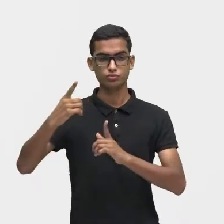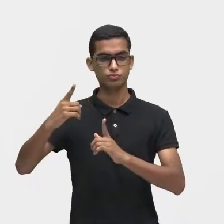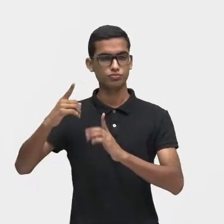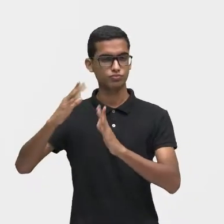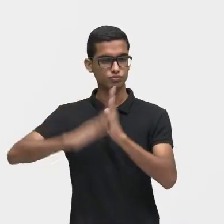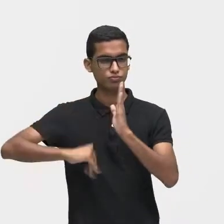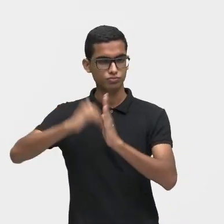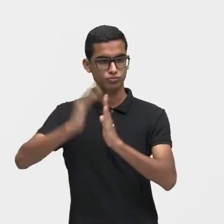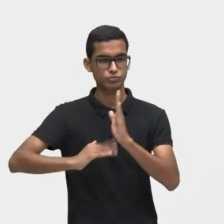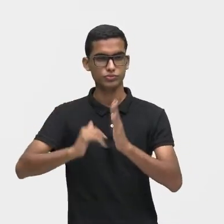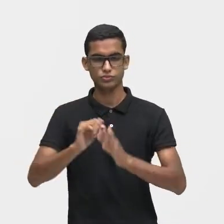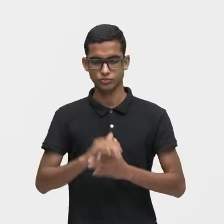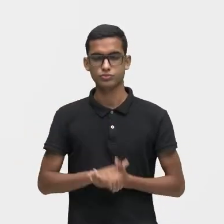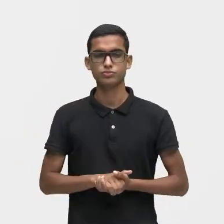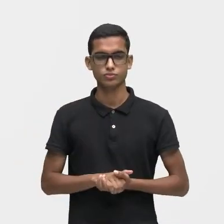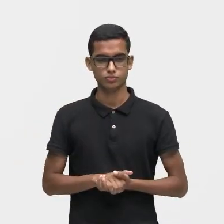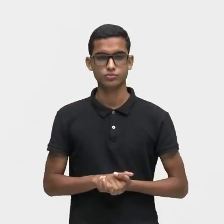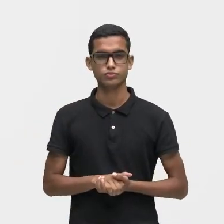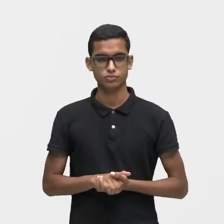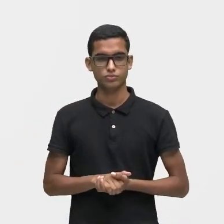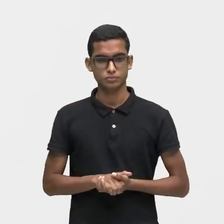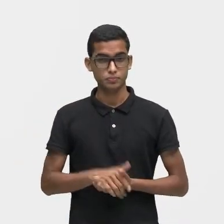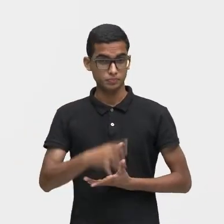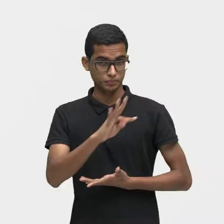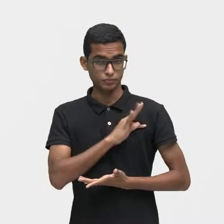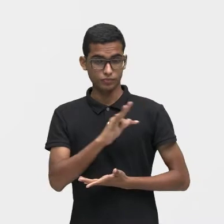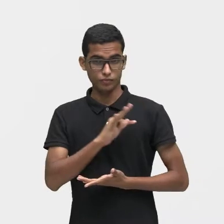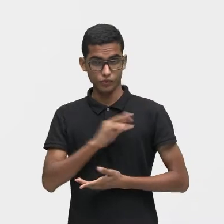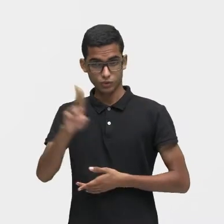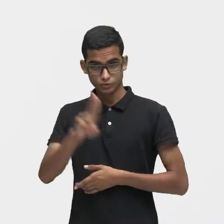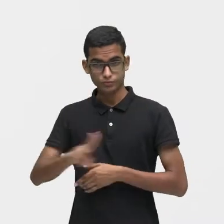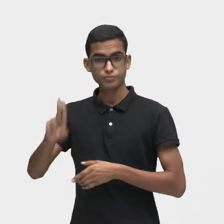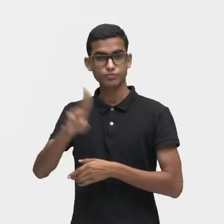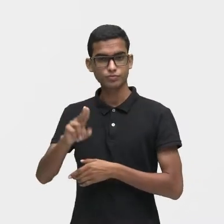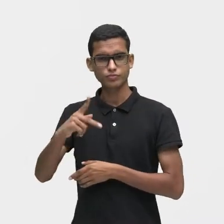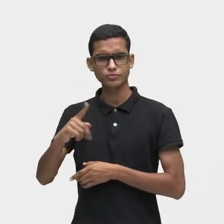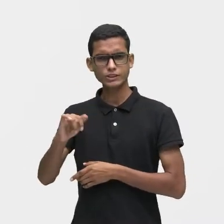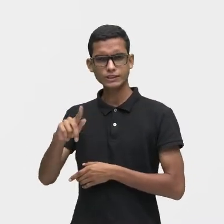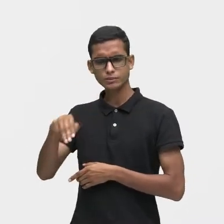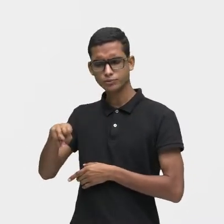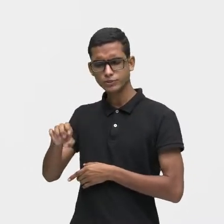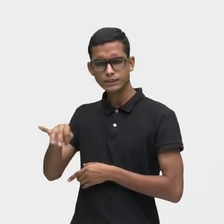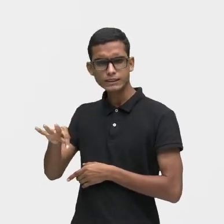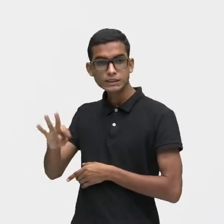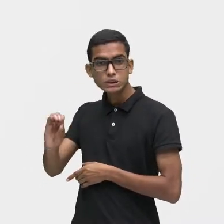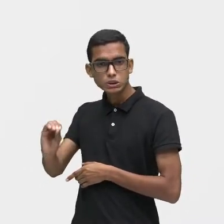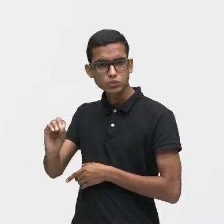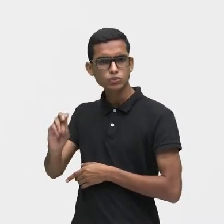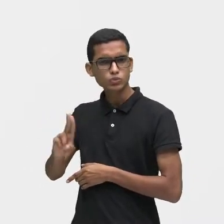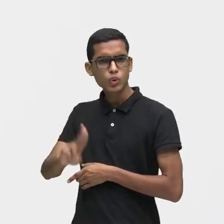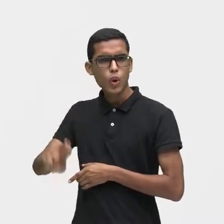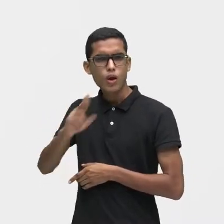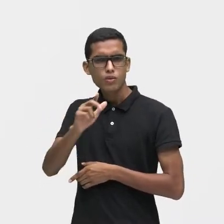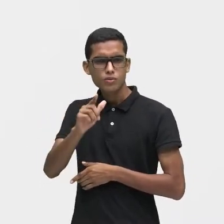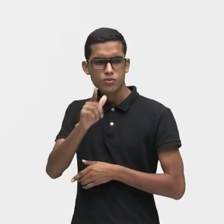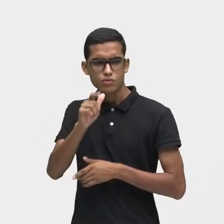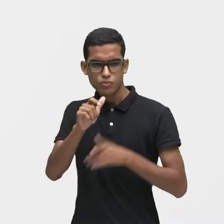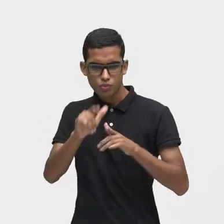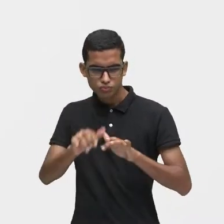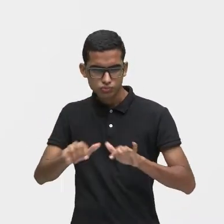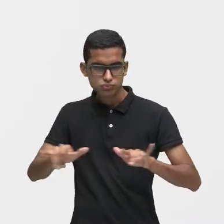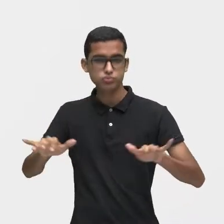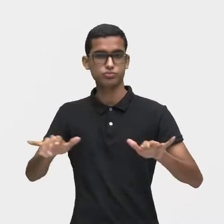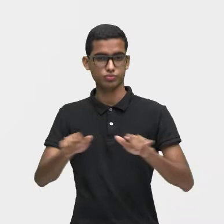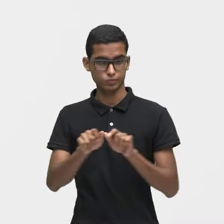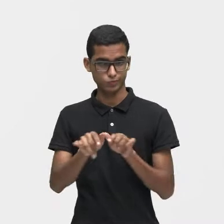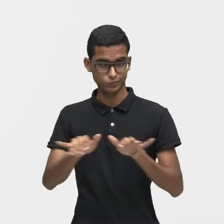uma técnica que utiliza pigmentos em forma líquida para colorir uma superfície. Essa superfície